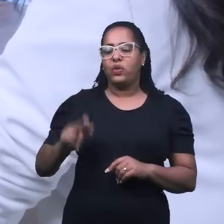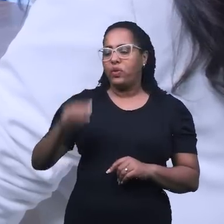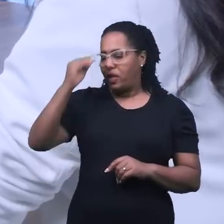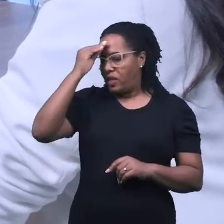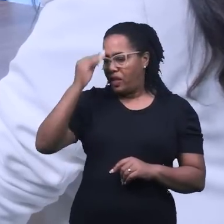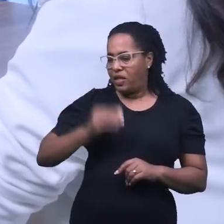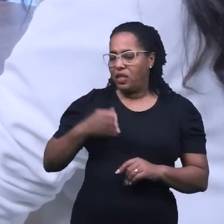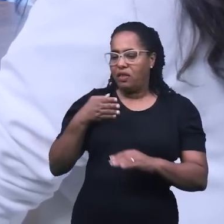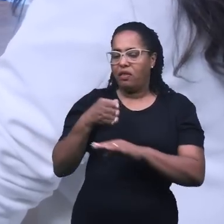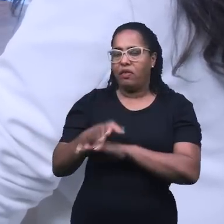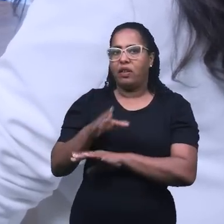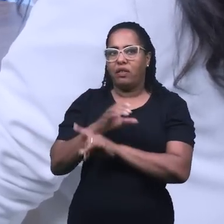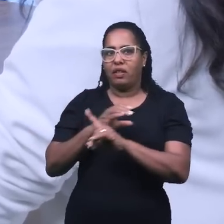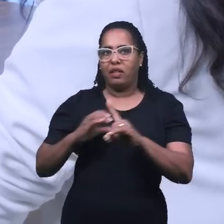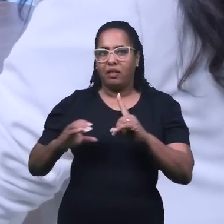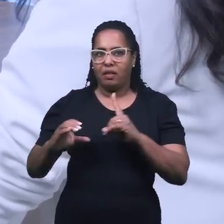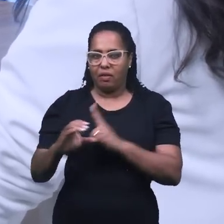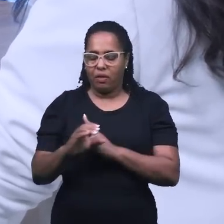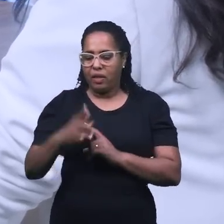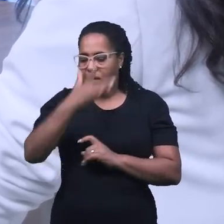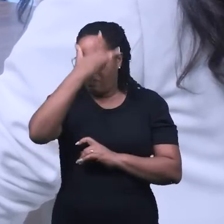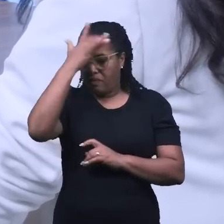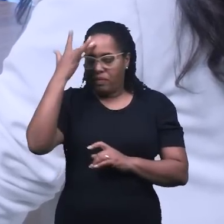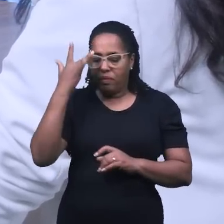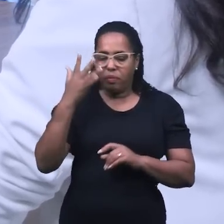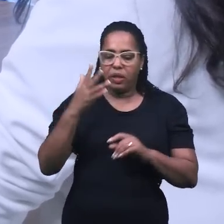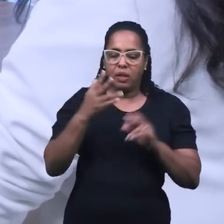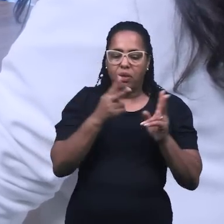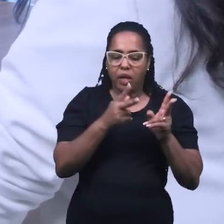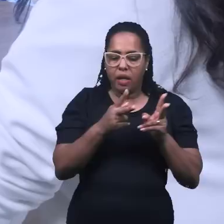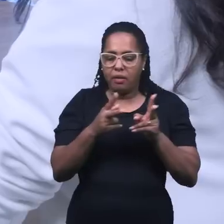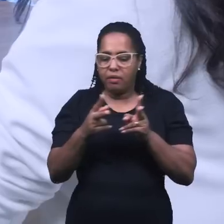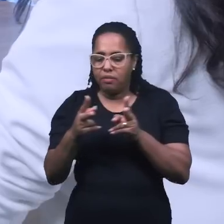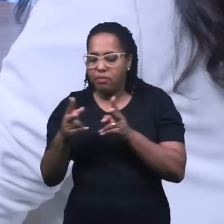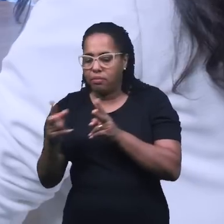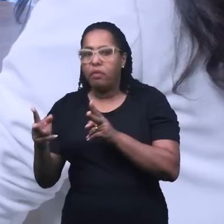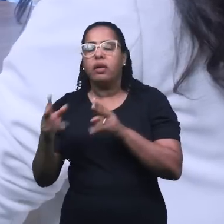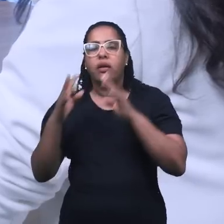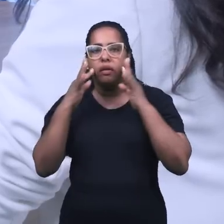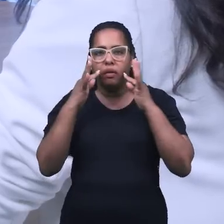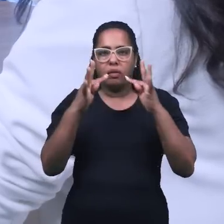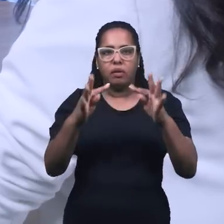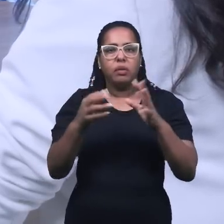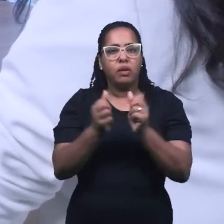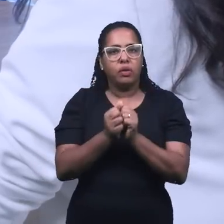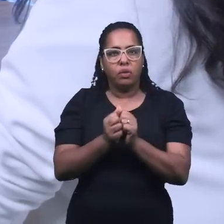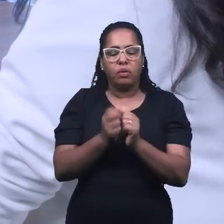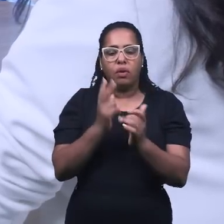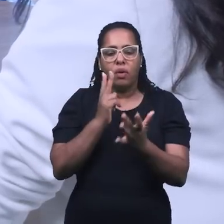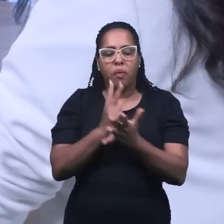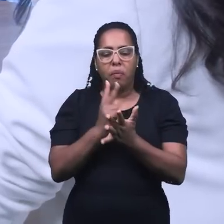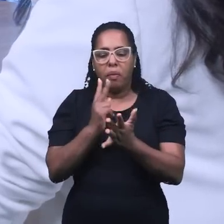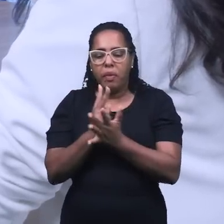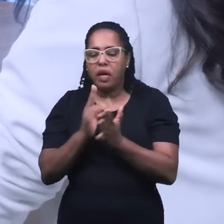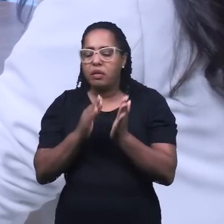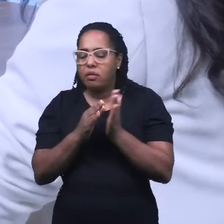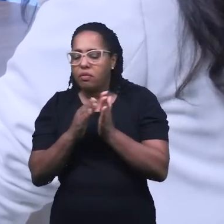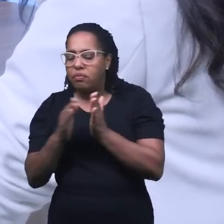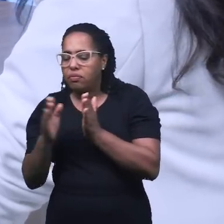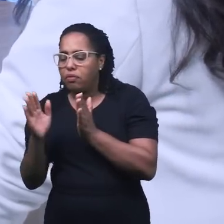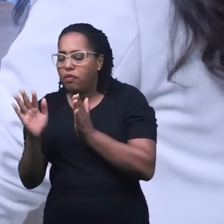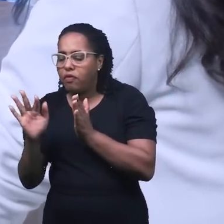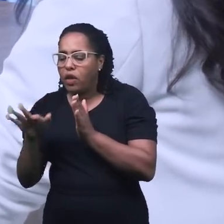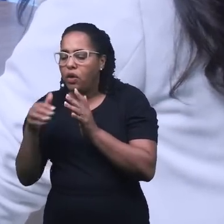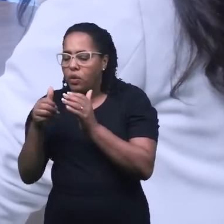de ir no culto. As pessoas que me acompanharam nesse período podem testemunhar disso, que ainda que eu chegasse no amém, mas